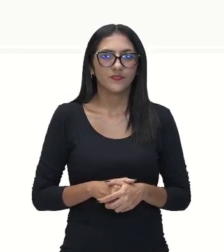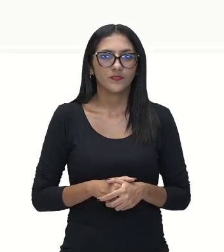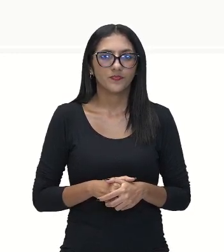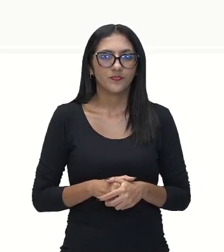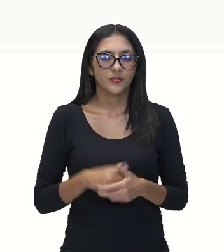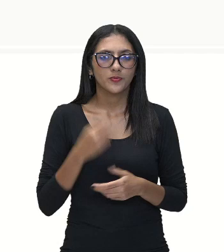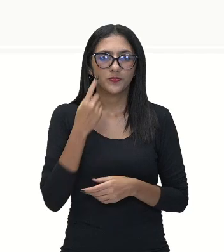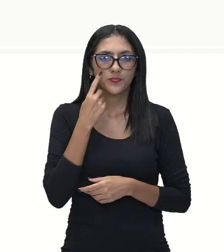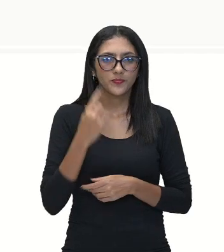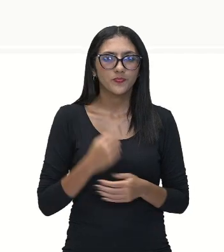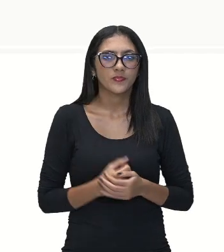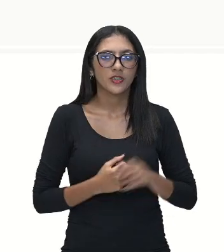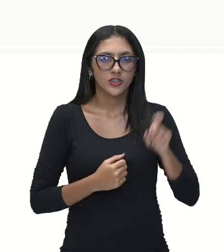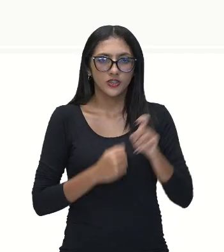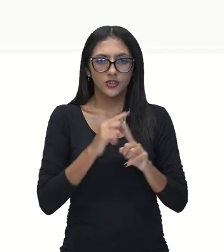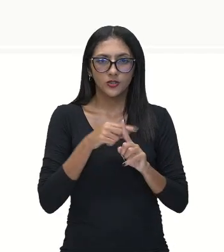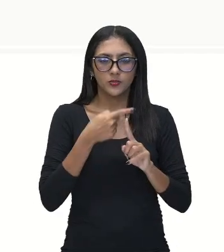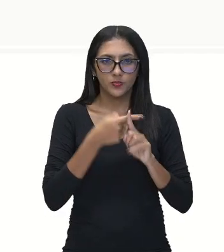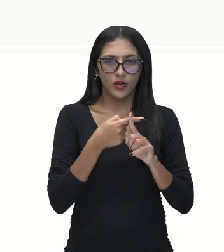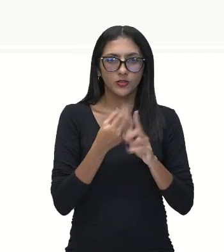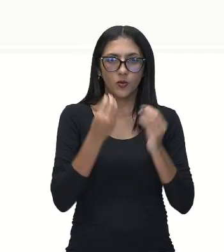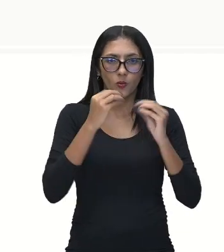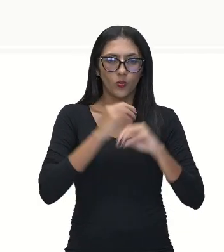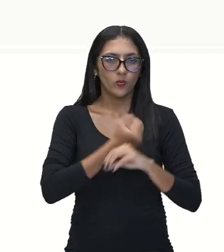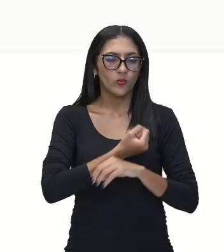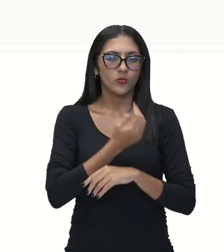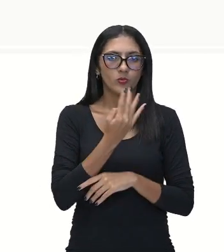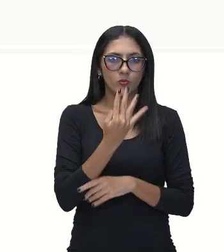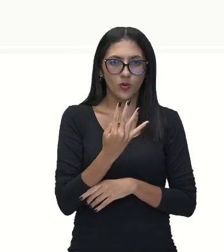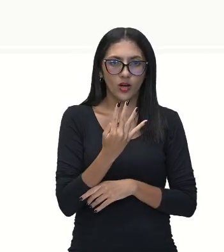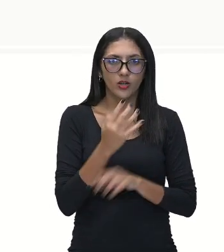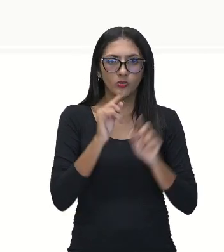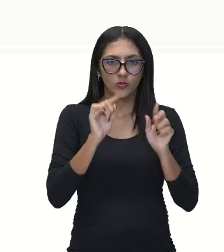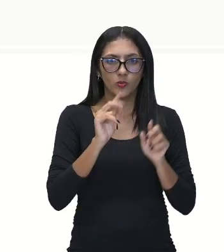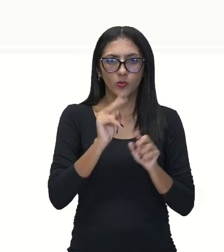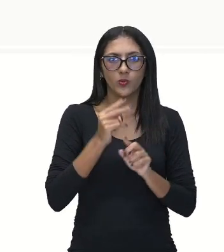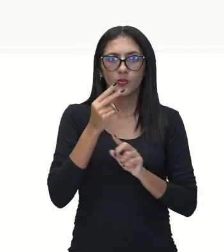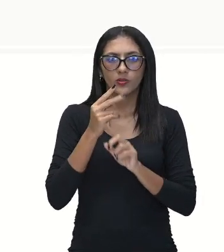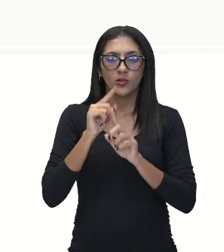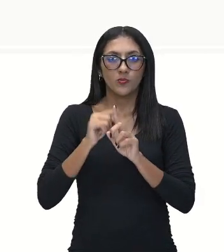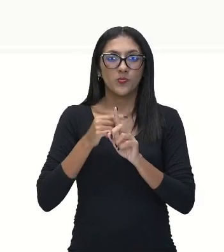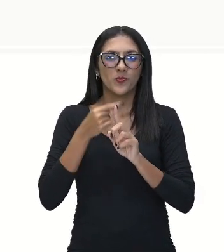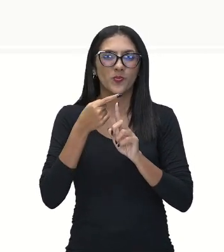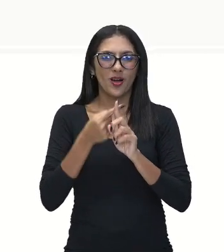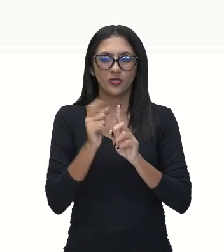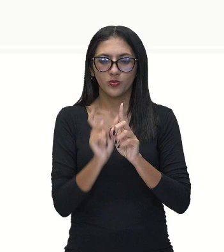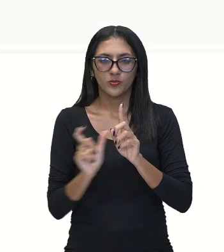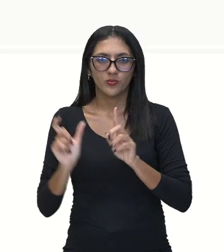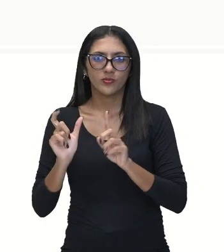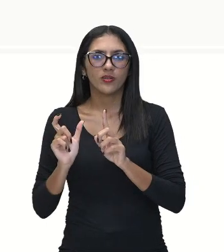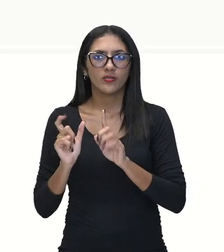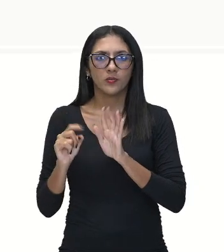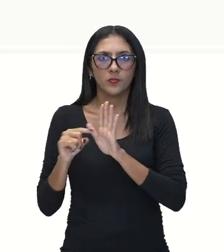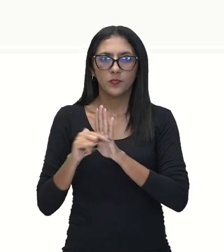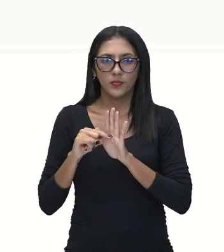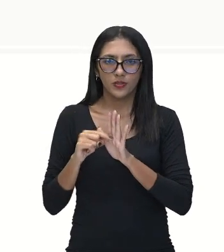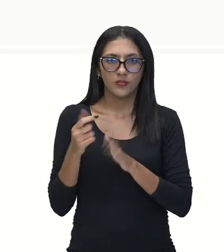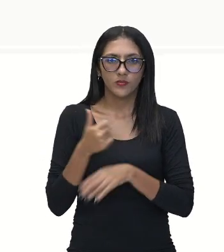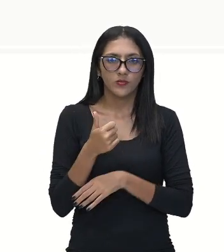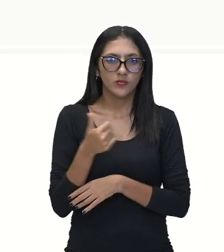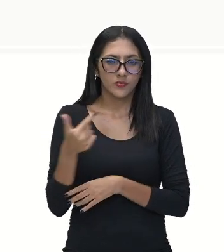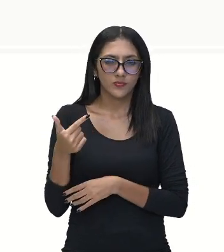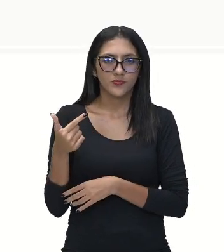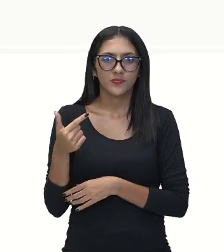cara aqui Vale 4 mais e aqui Vale menos 12 só acentar ser - 12 mesmo